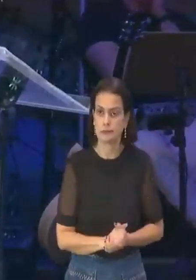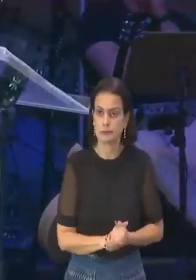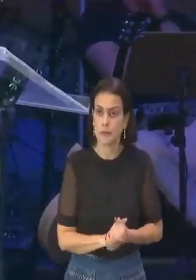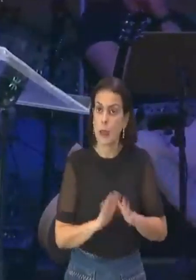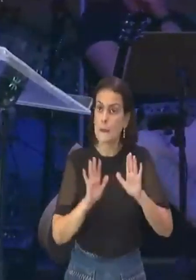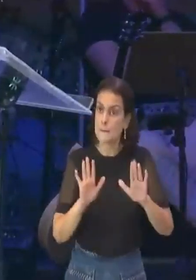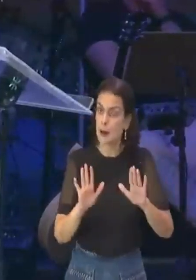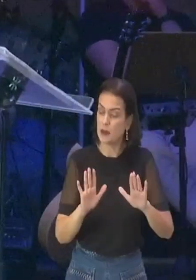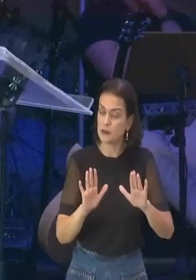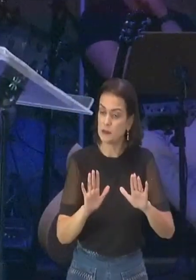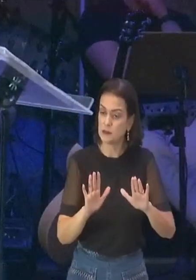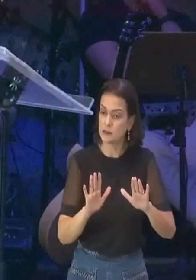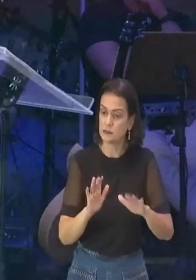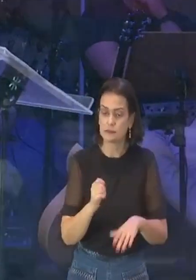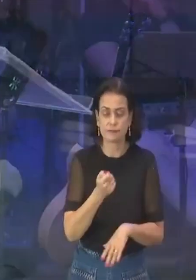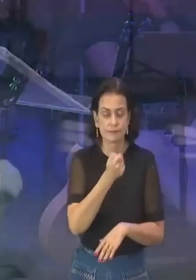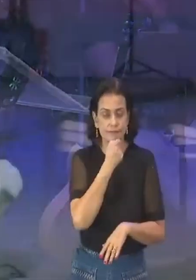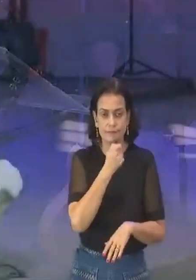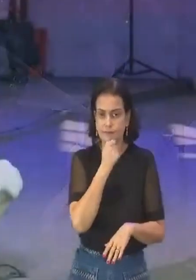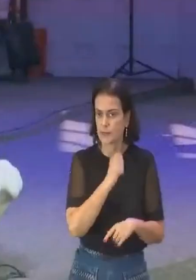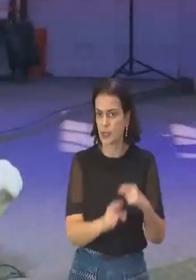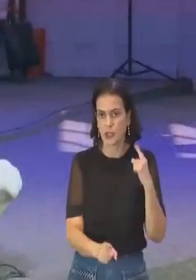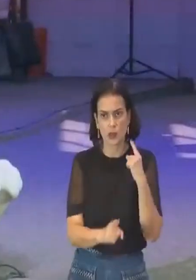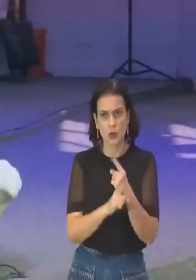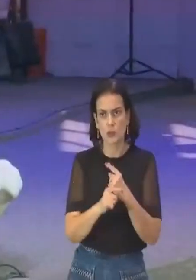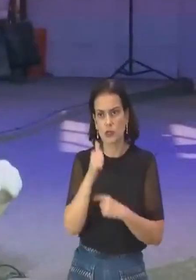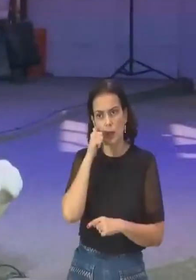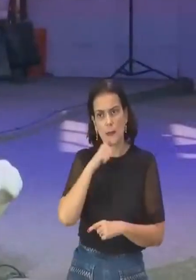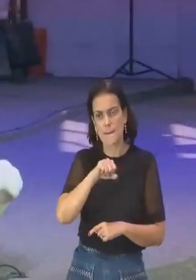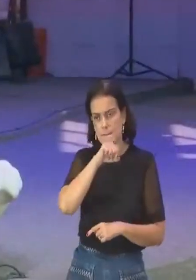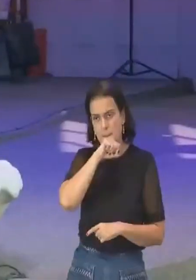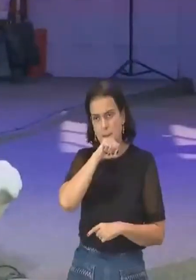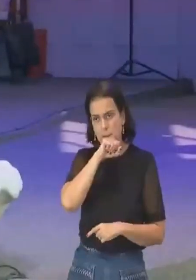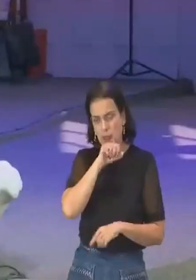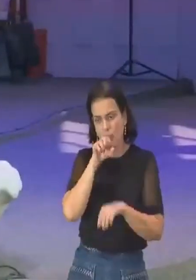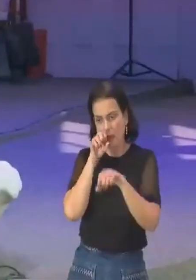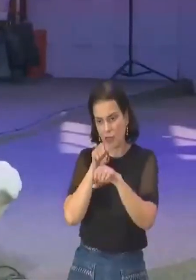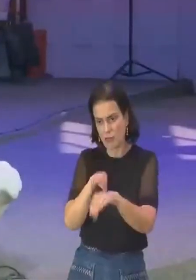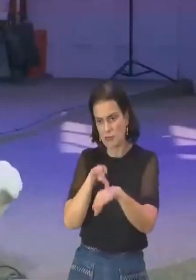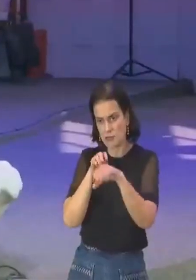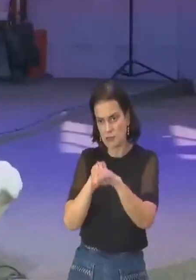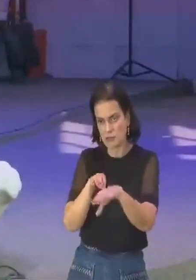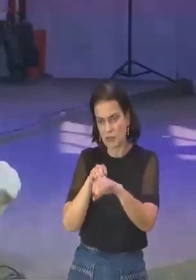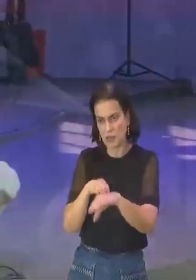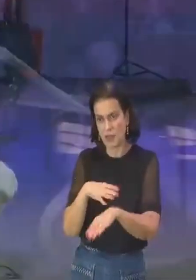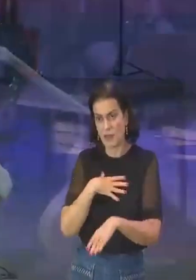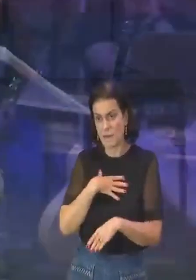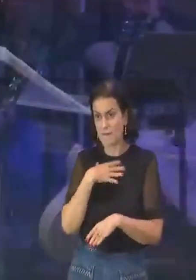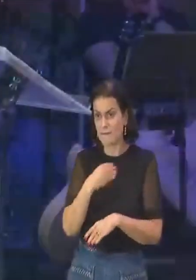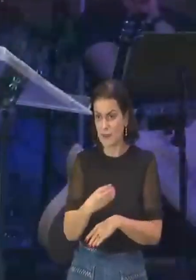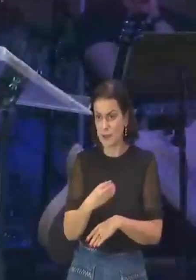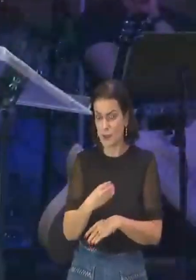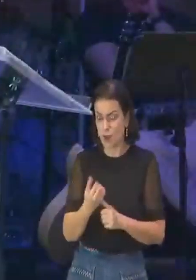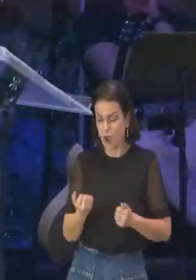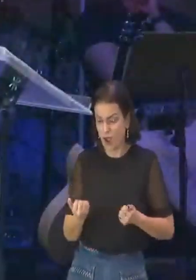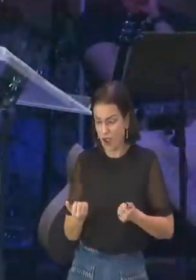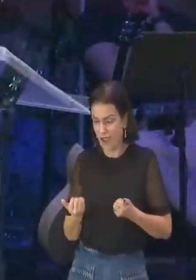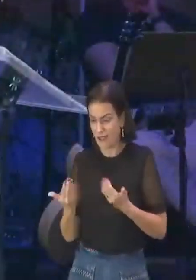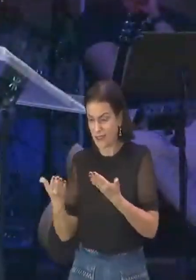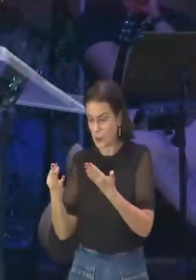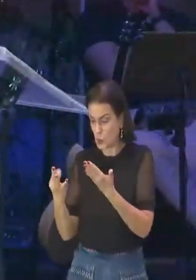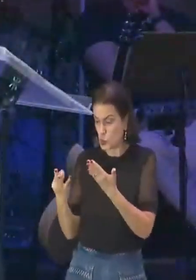Mas nós não estamos encontrando mais mães que ensinem os seus filhos a entregar tudo o que têm